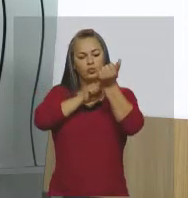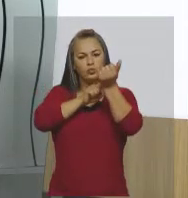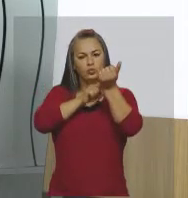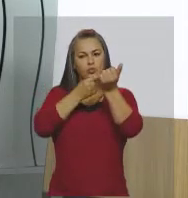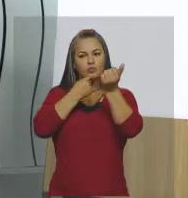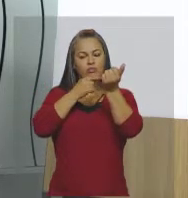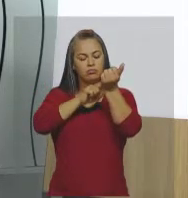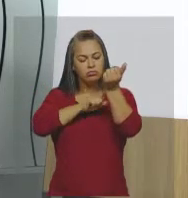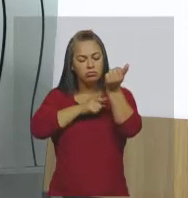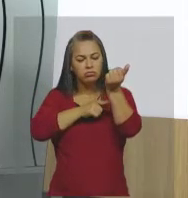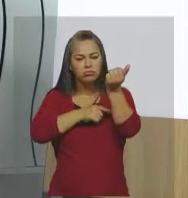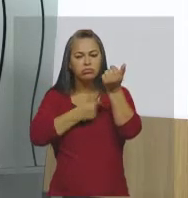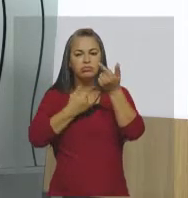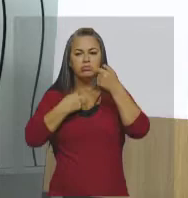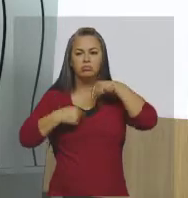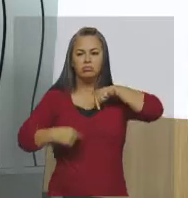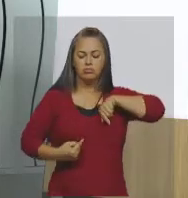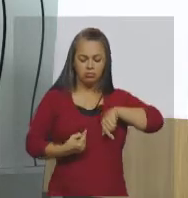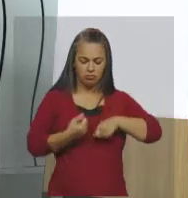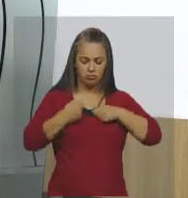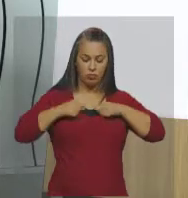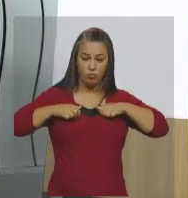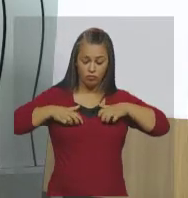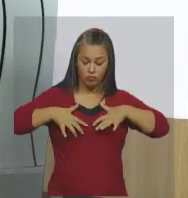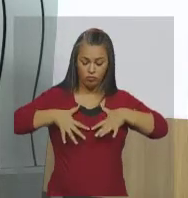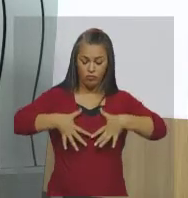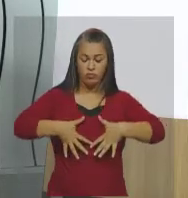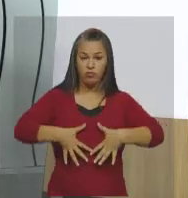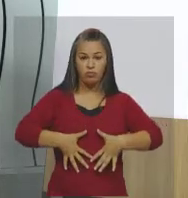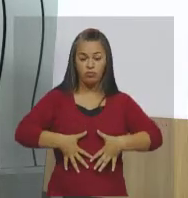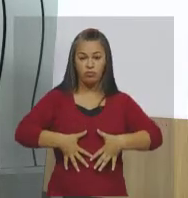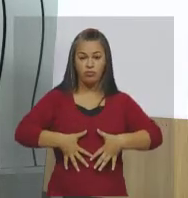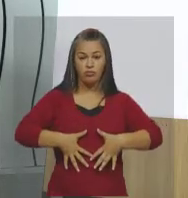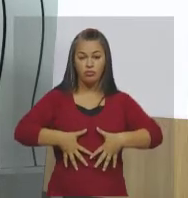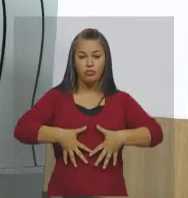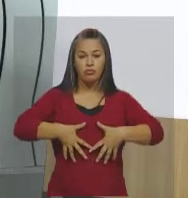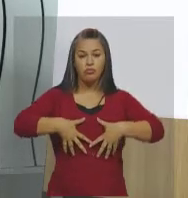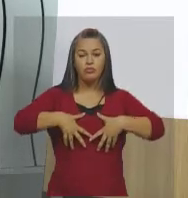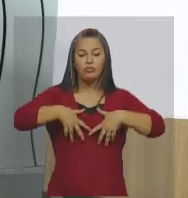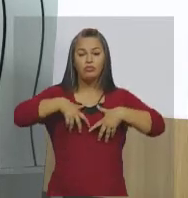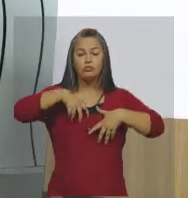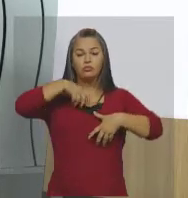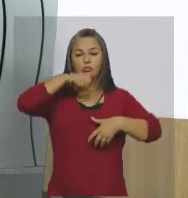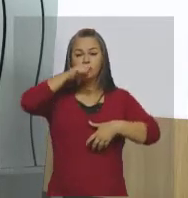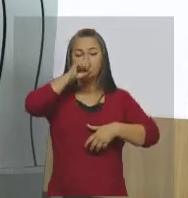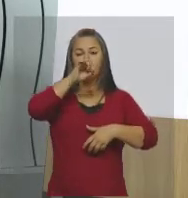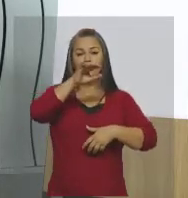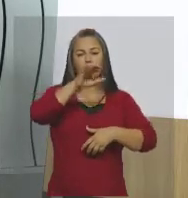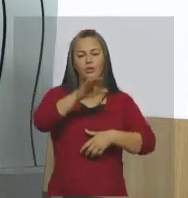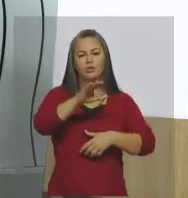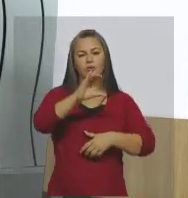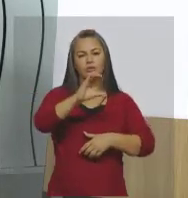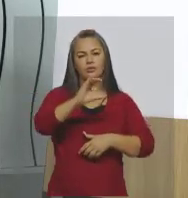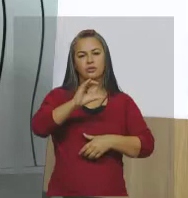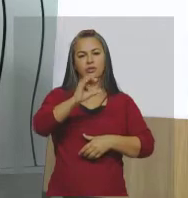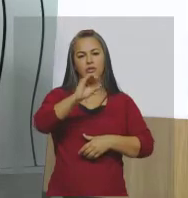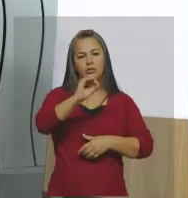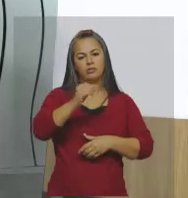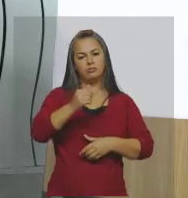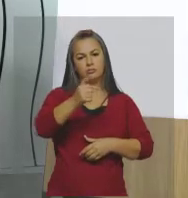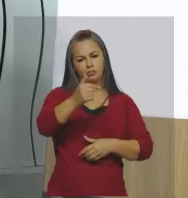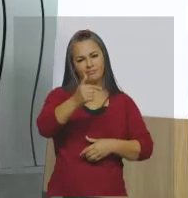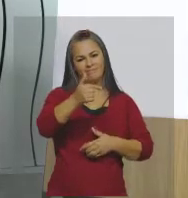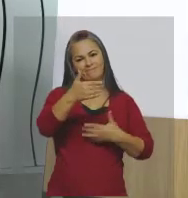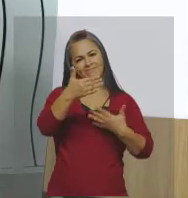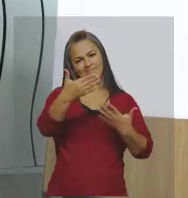capilares sanguíneos, e quando eu expiro, eu estou jogando fora o que o sangue trouxe, que foi a sobra, o produto, o que nós não